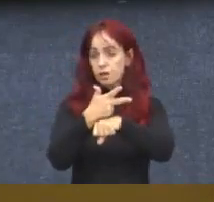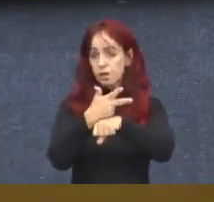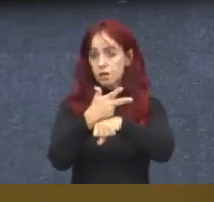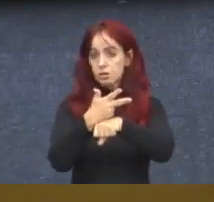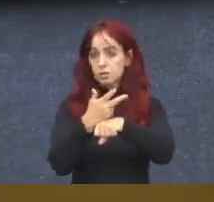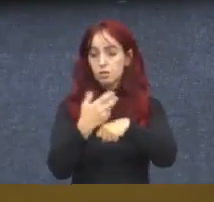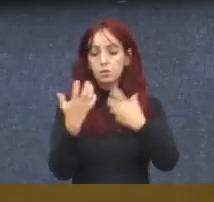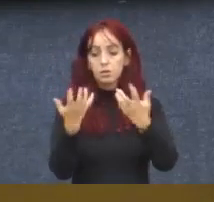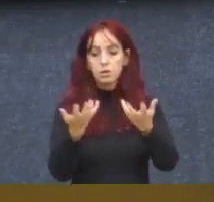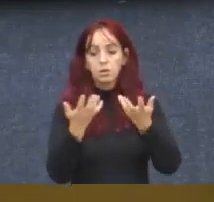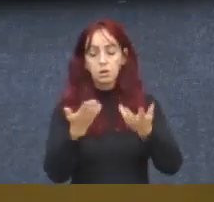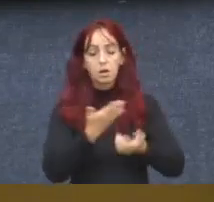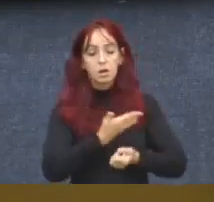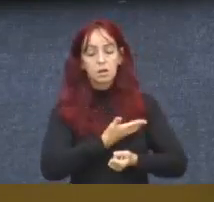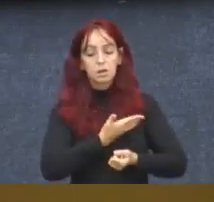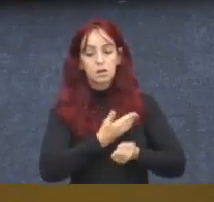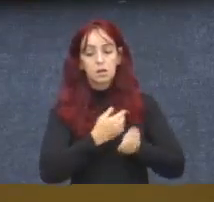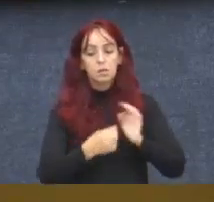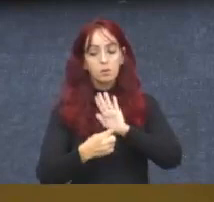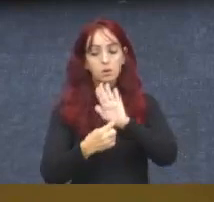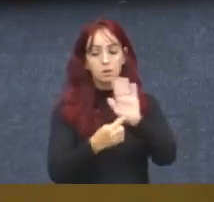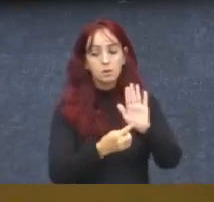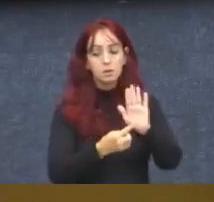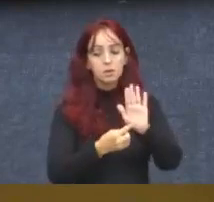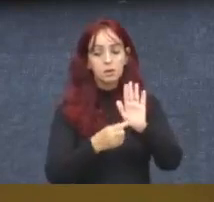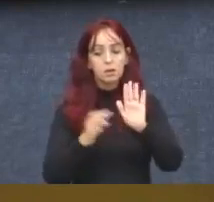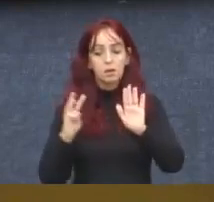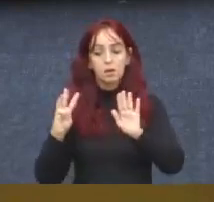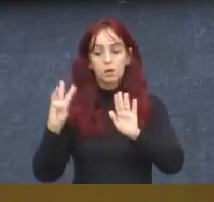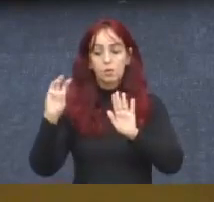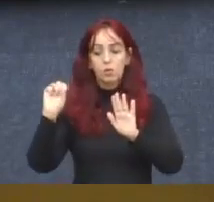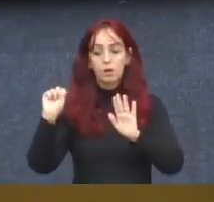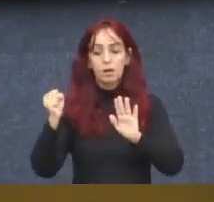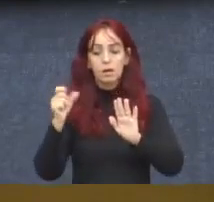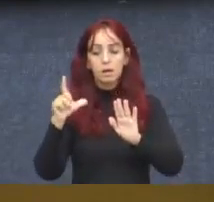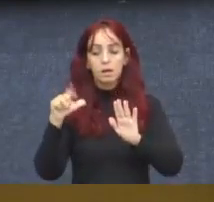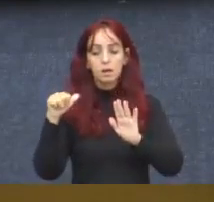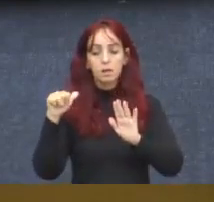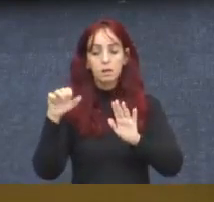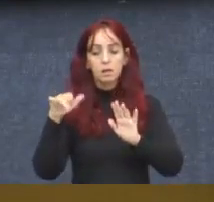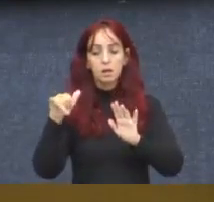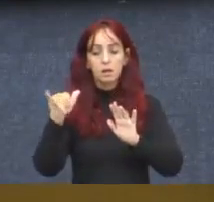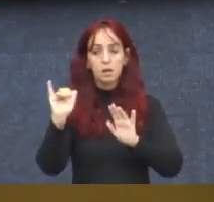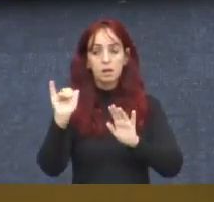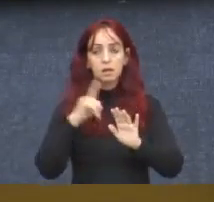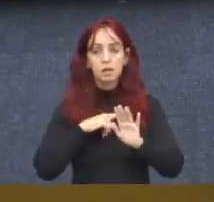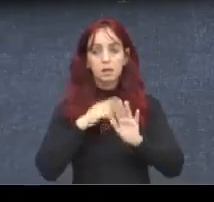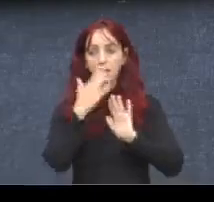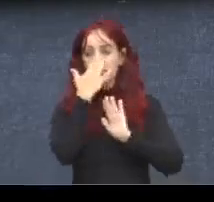dedicar ao meu amigo vereador Werley, que esteve à frente da Frente Cristã.